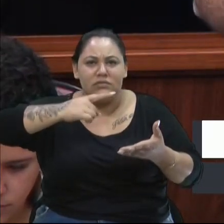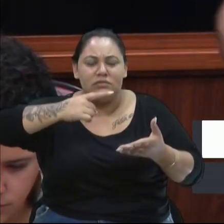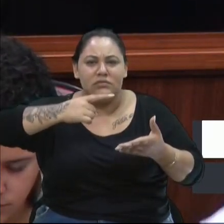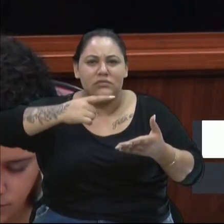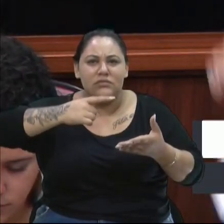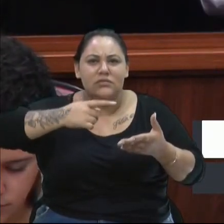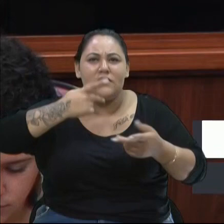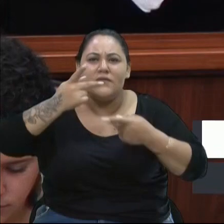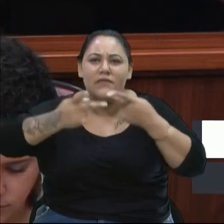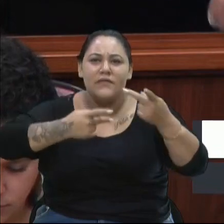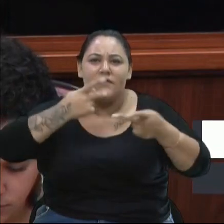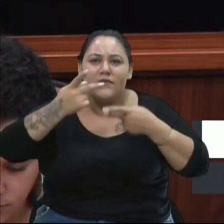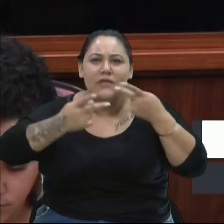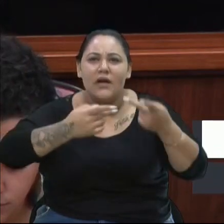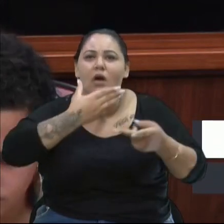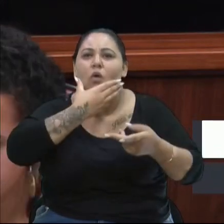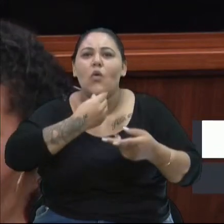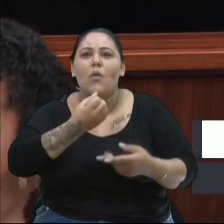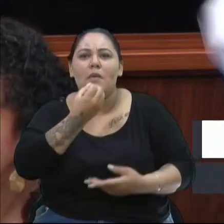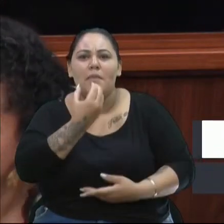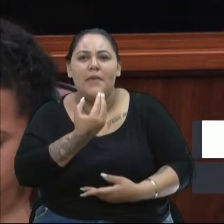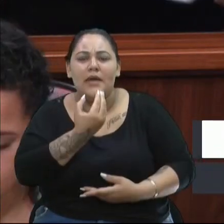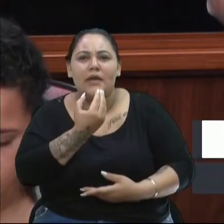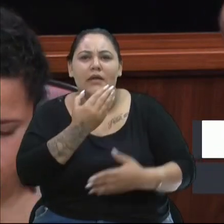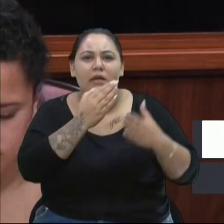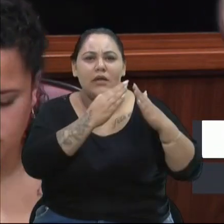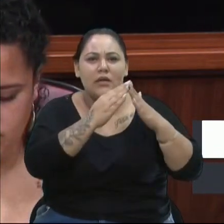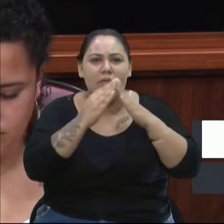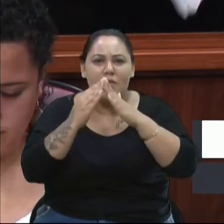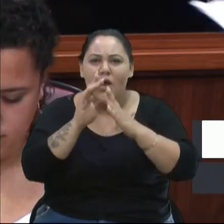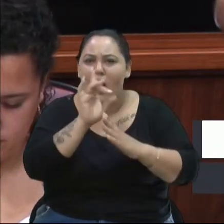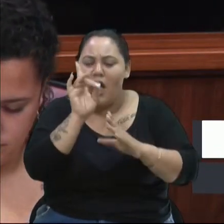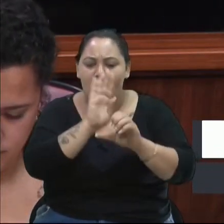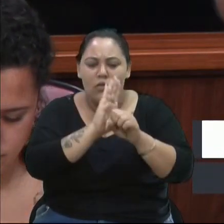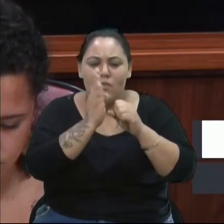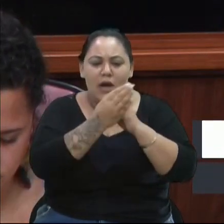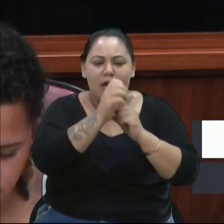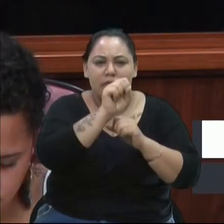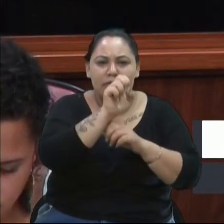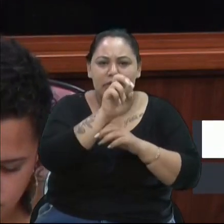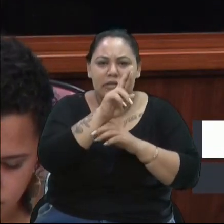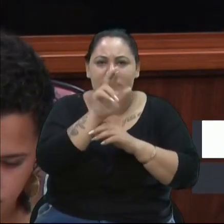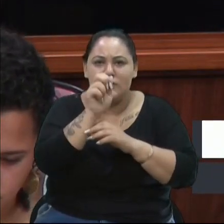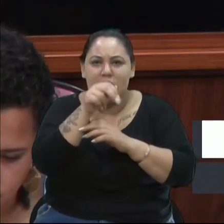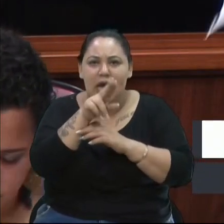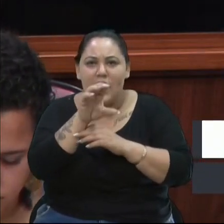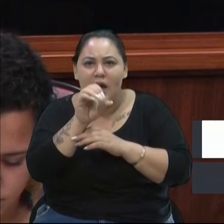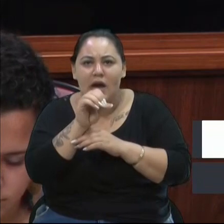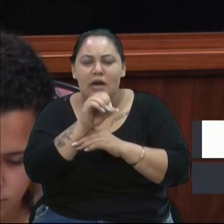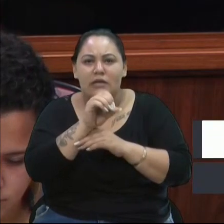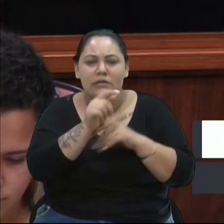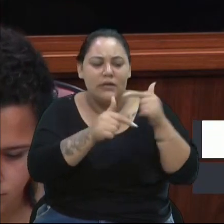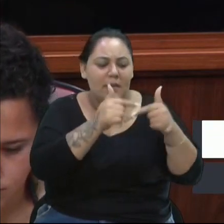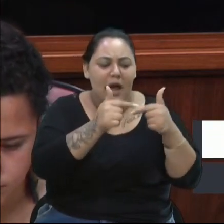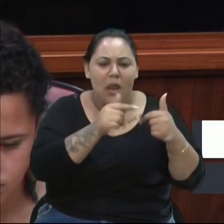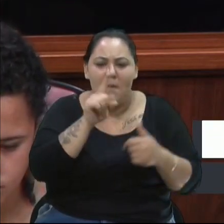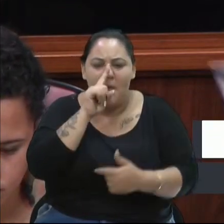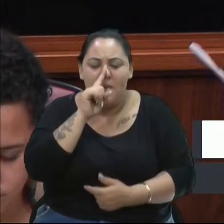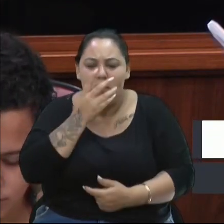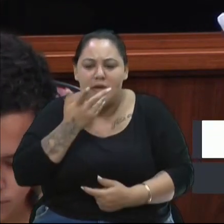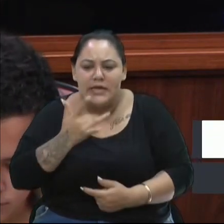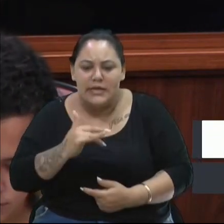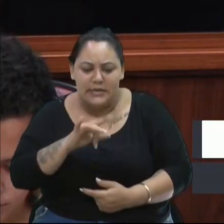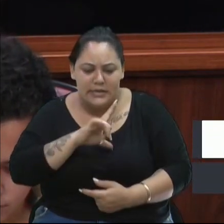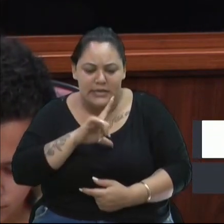homem de bem, que mora lá no Serrano, uma servidora, mãe de uma criança, de um